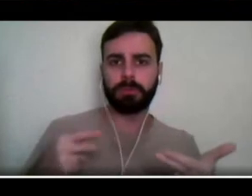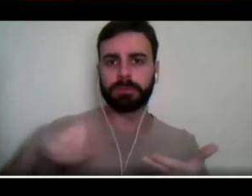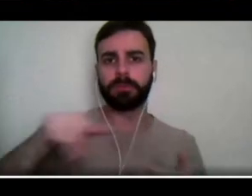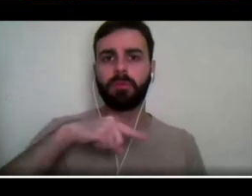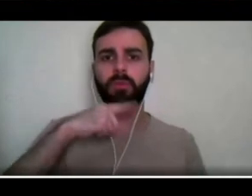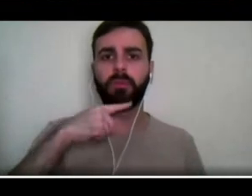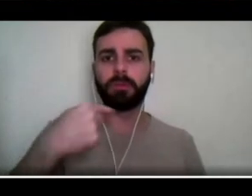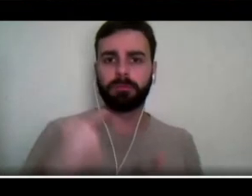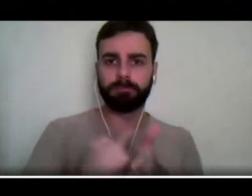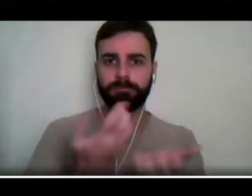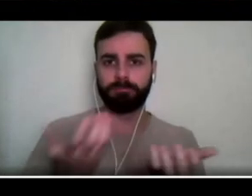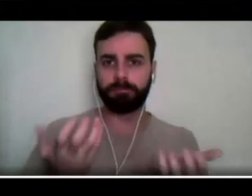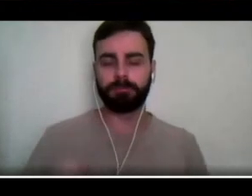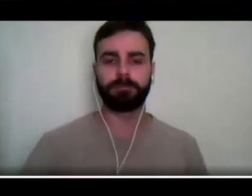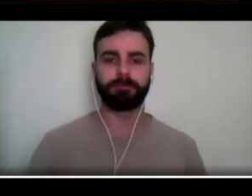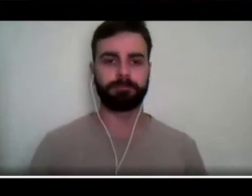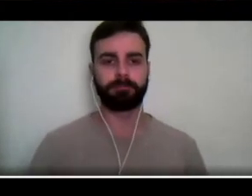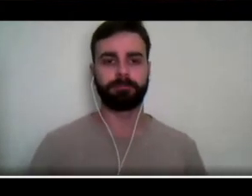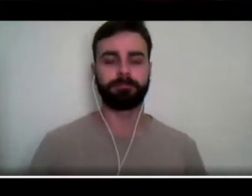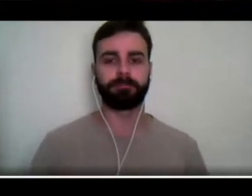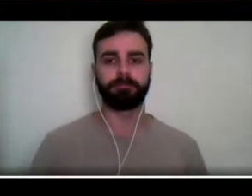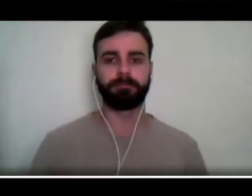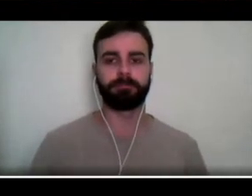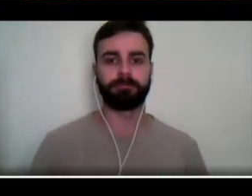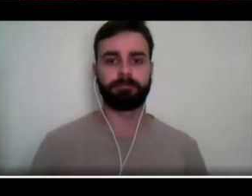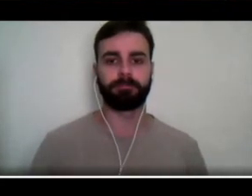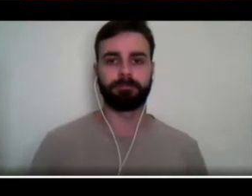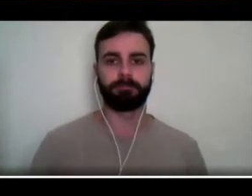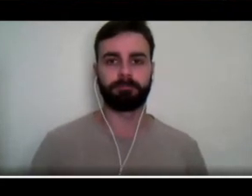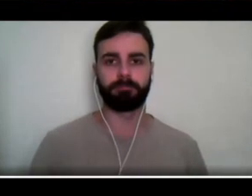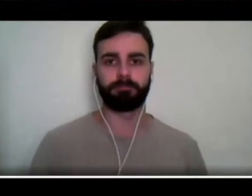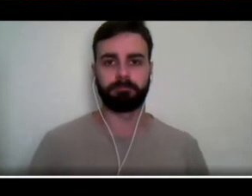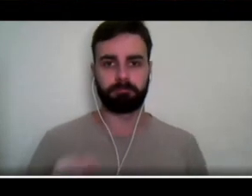Não. E na letra D, ele pede para fazer diagramas